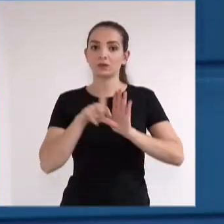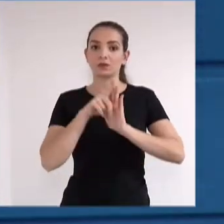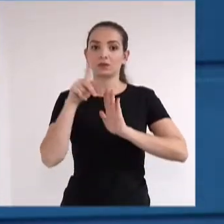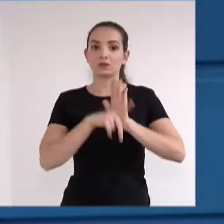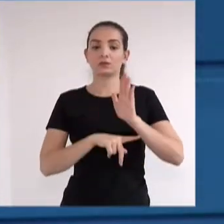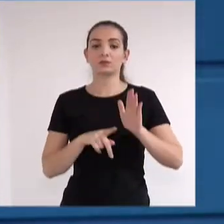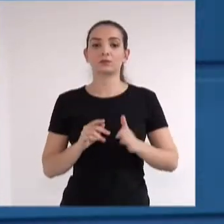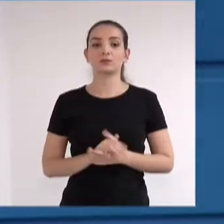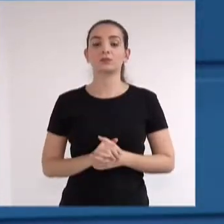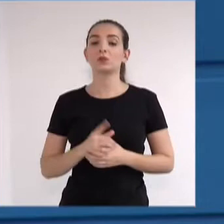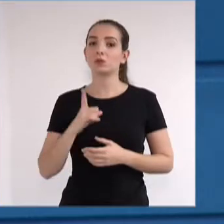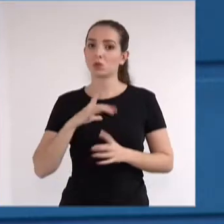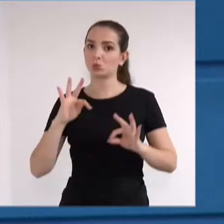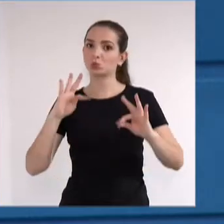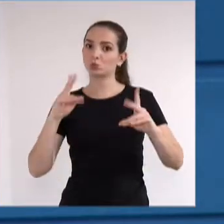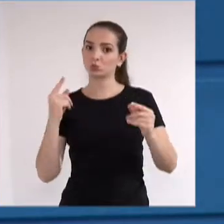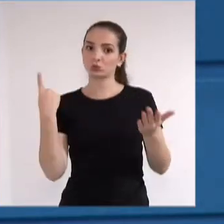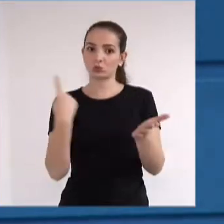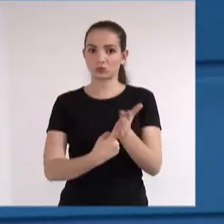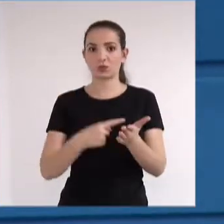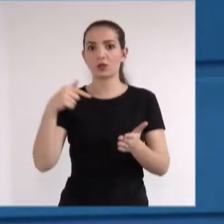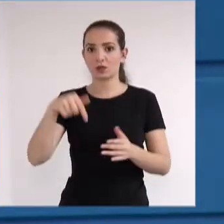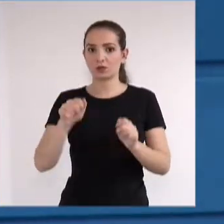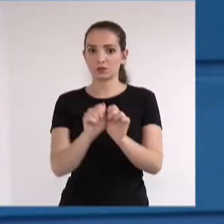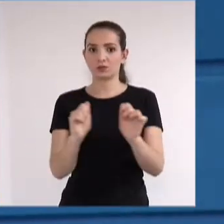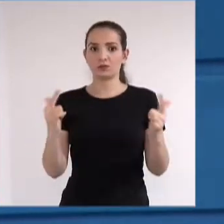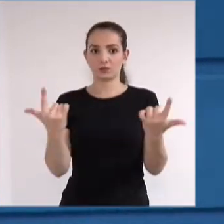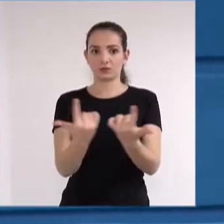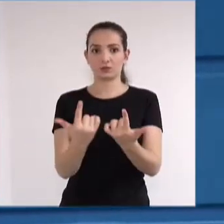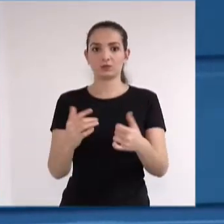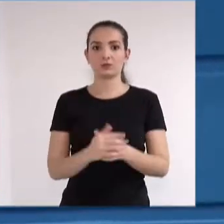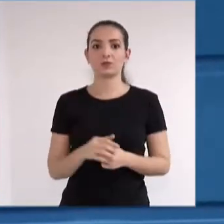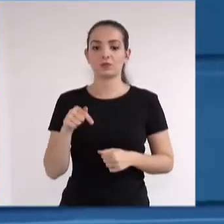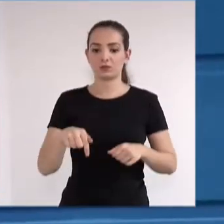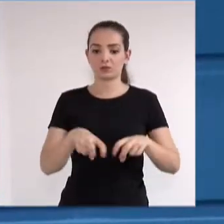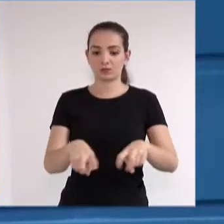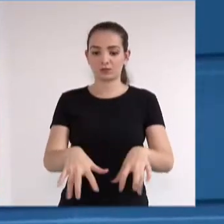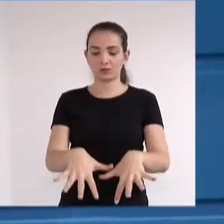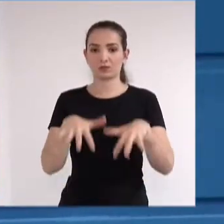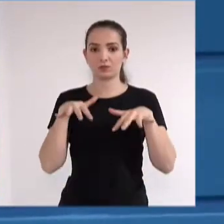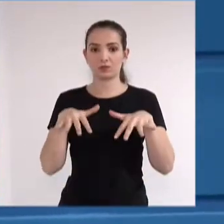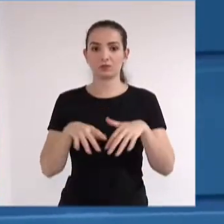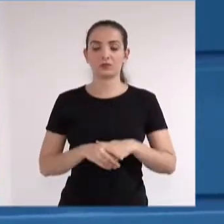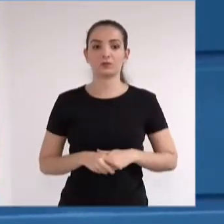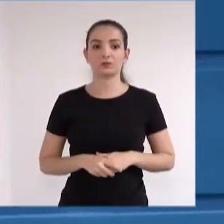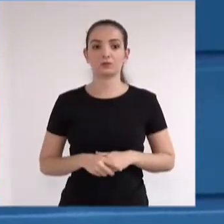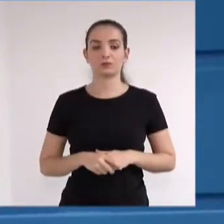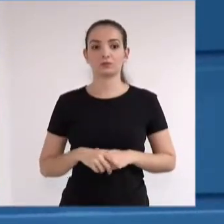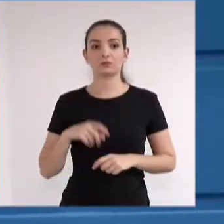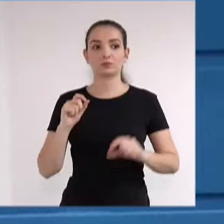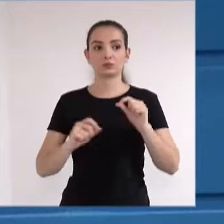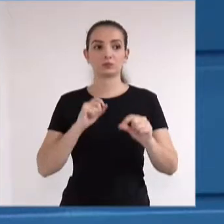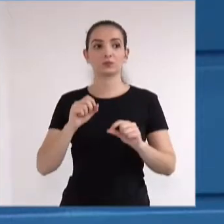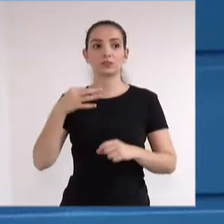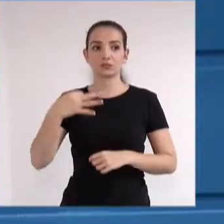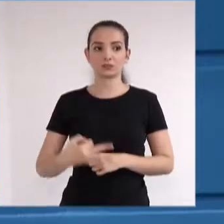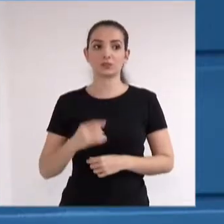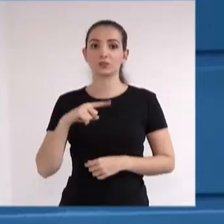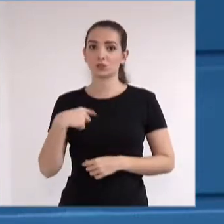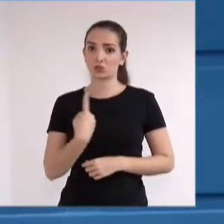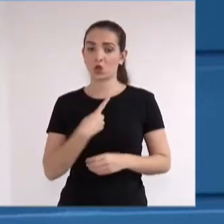está tudo acordado, o acordo se faz nessa casa, se faz aqui, em plenário. E, com certeza, nós da